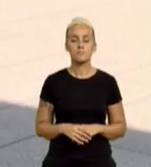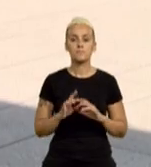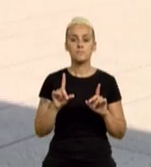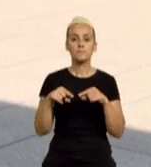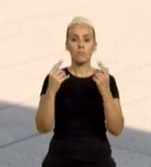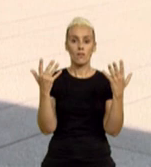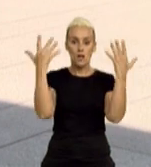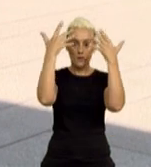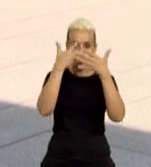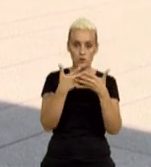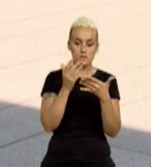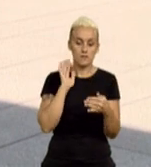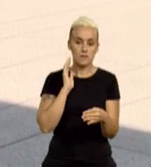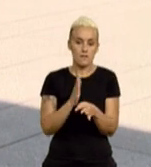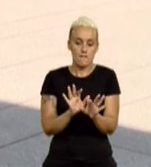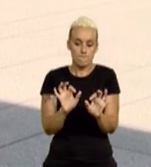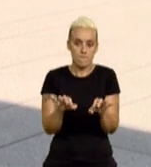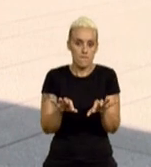A noite terminará